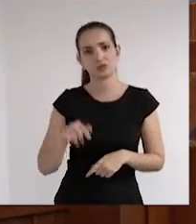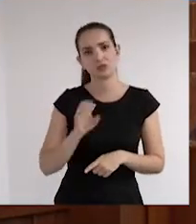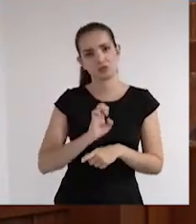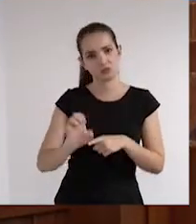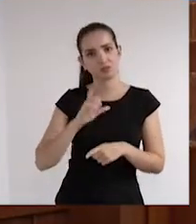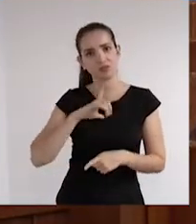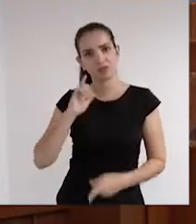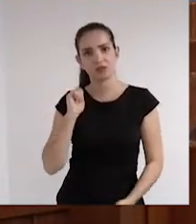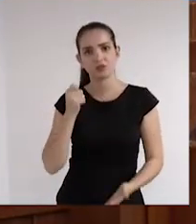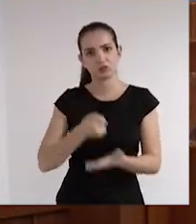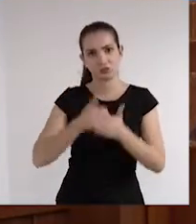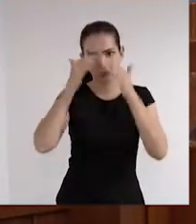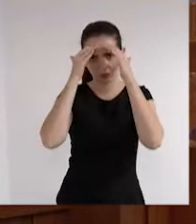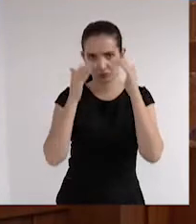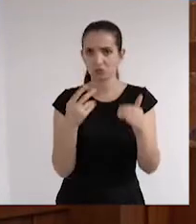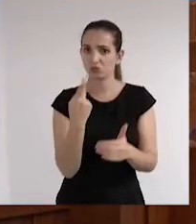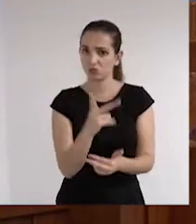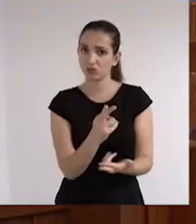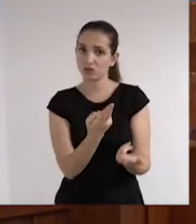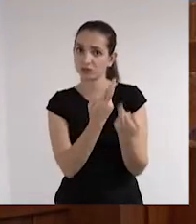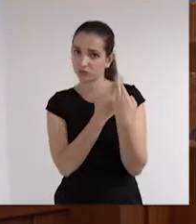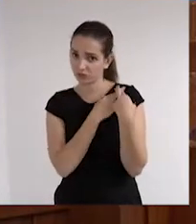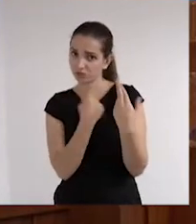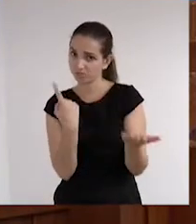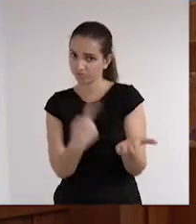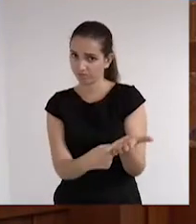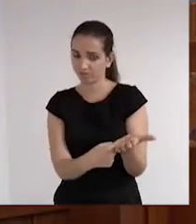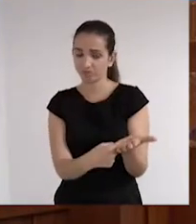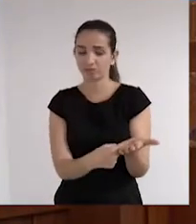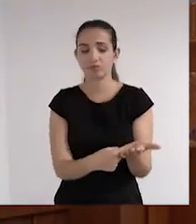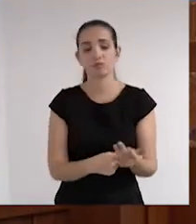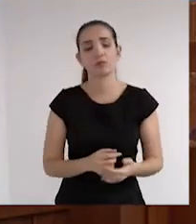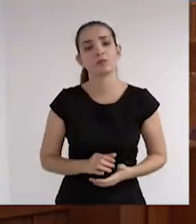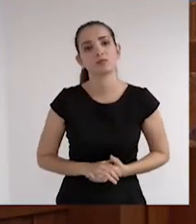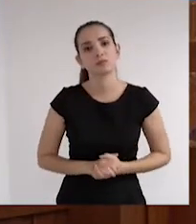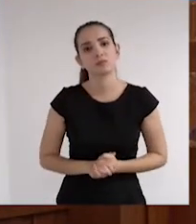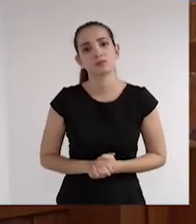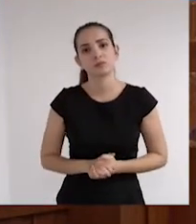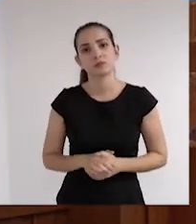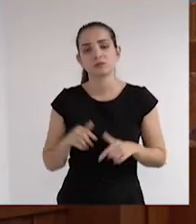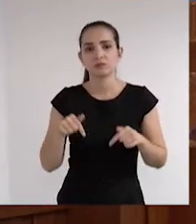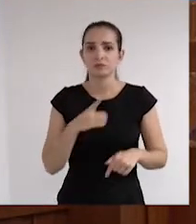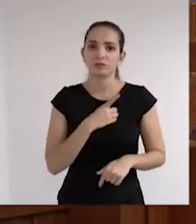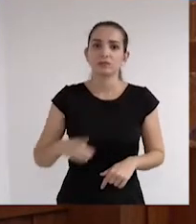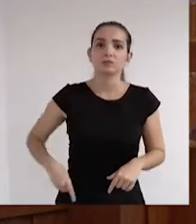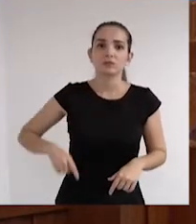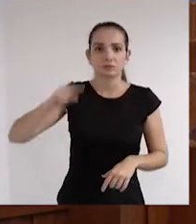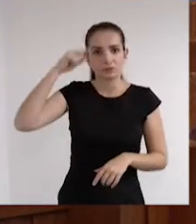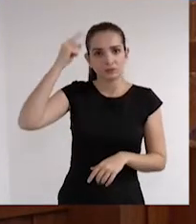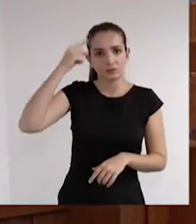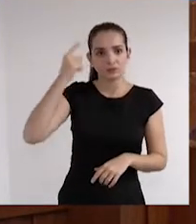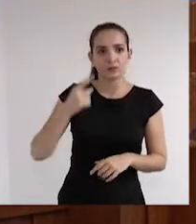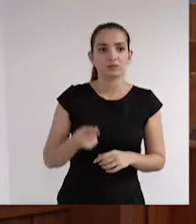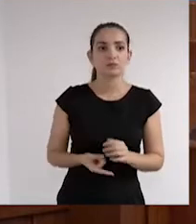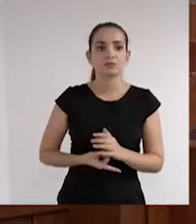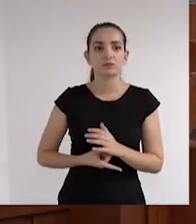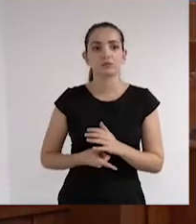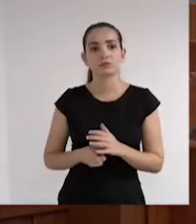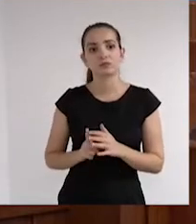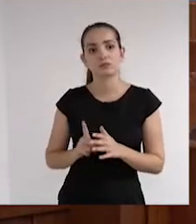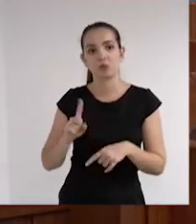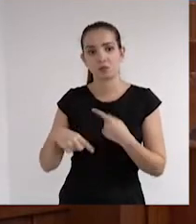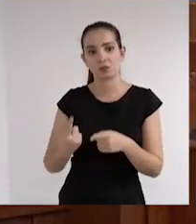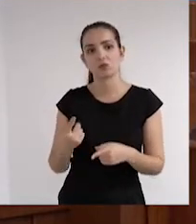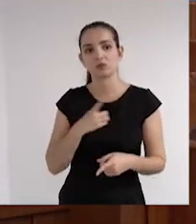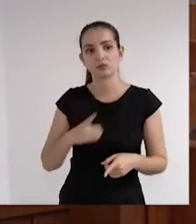de cumprir com as suas obrigações. E aqui, no caso, o deputado Zé Teixeira, que me antecedeu, o deputado Pedro Kemp, discutiu a